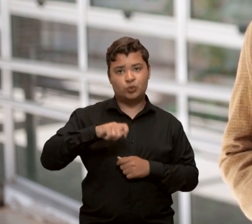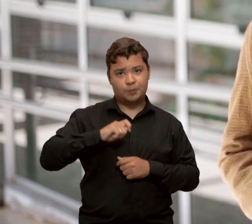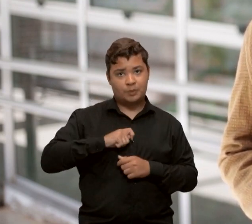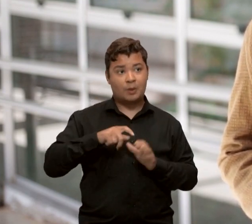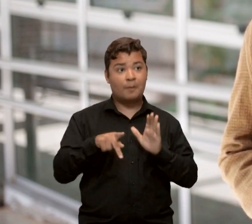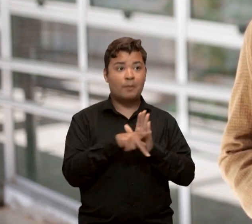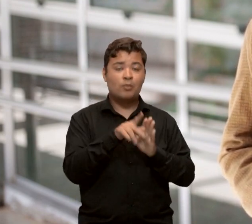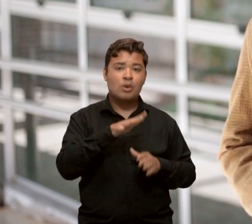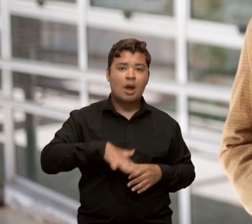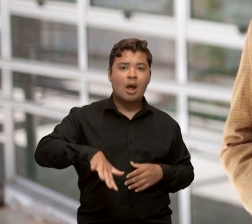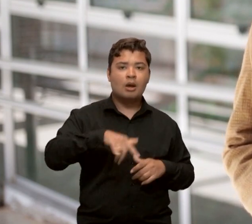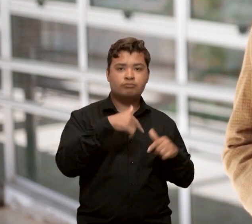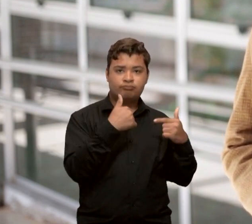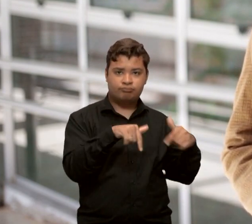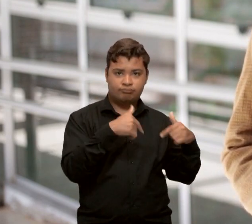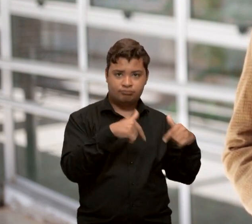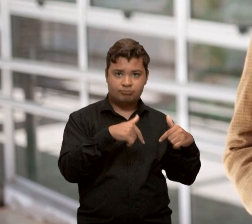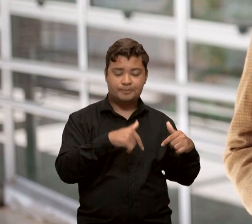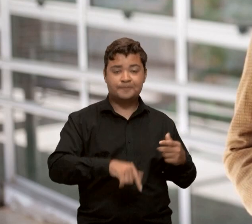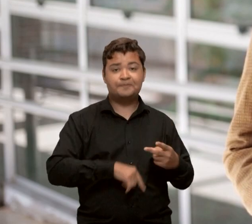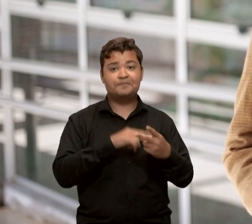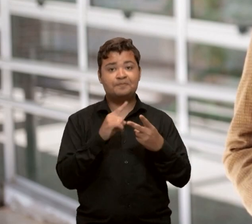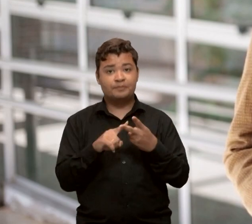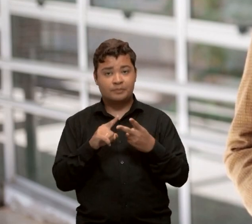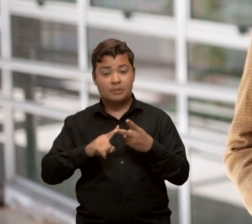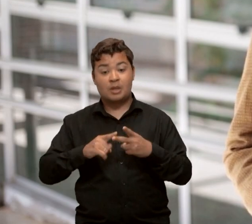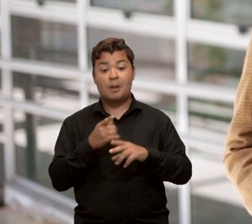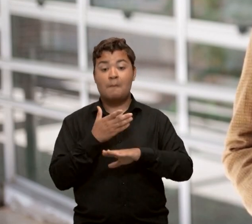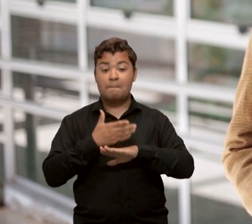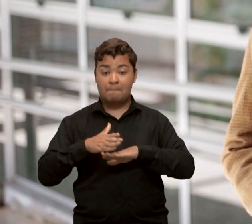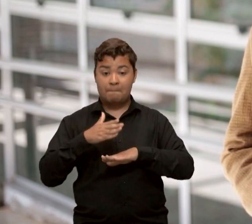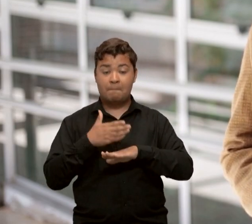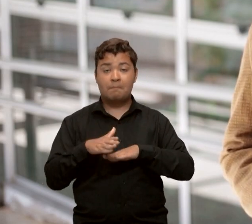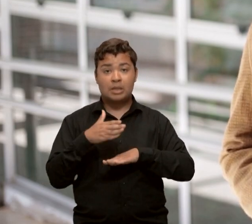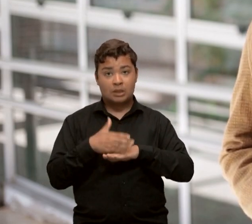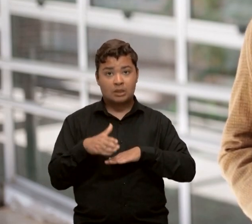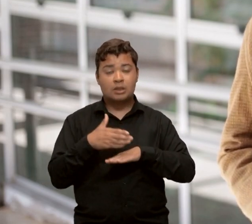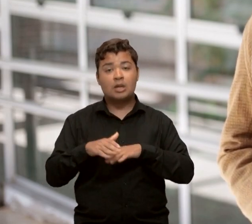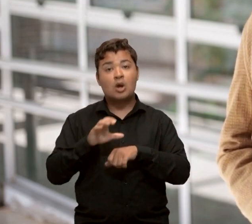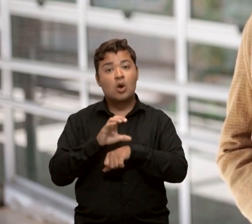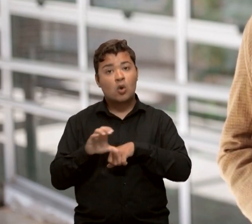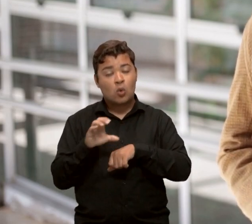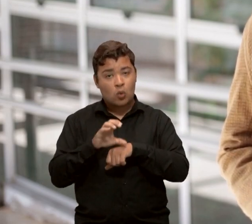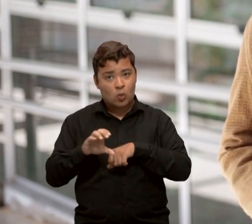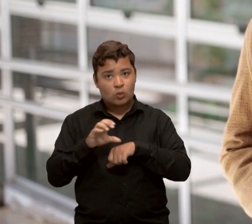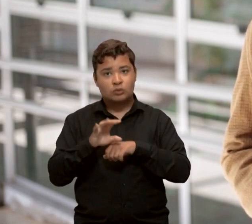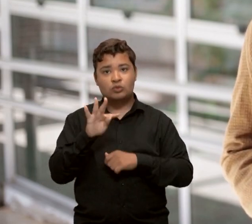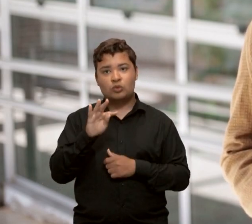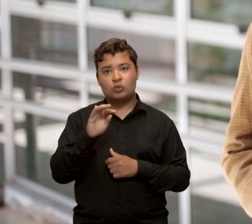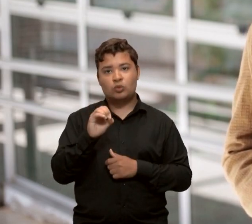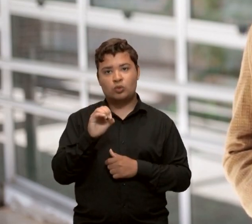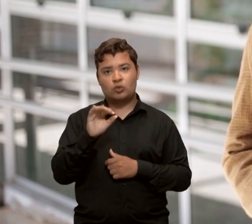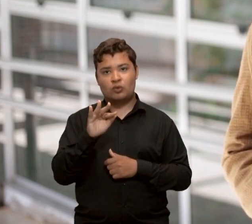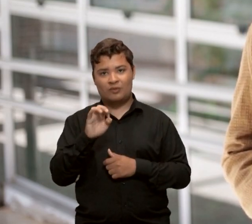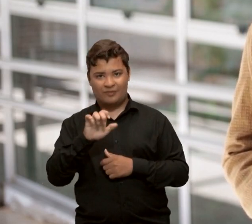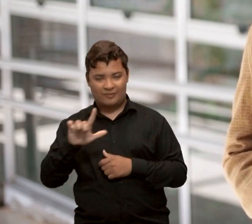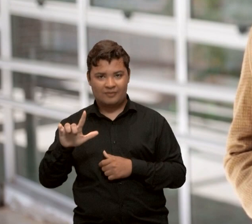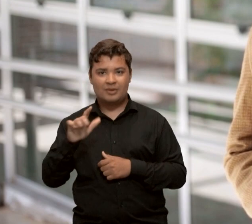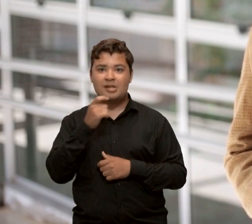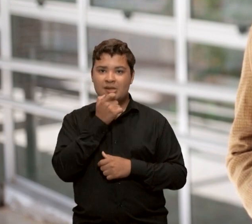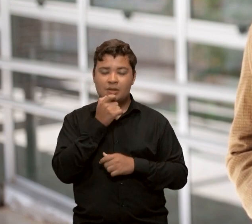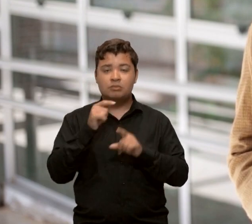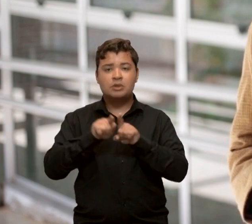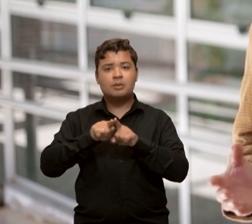ambiente corporativo, preparação para o exame de proficiência em língua inglesa TOEFL, a como se apresentar